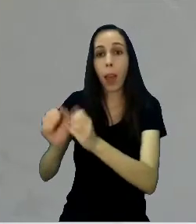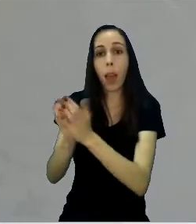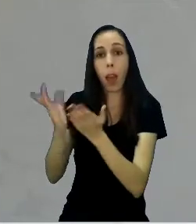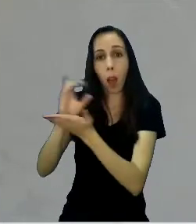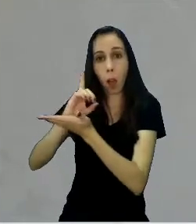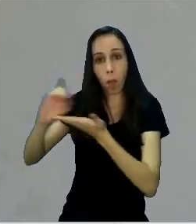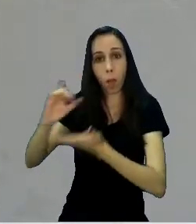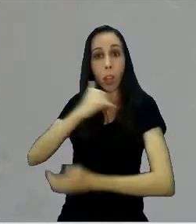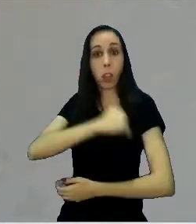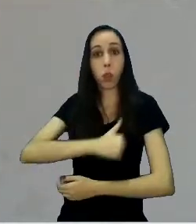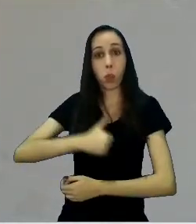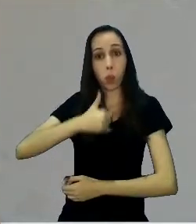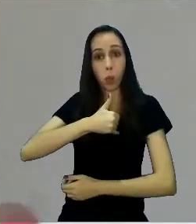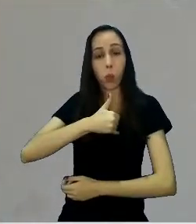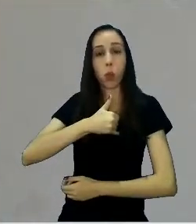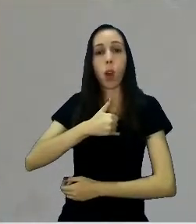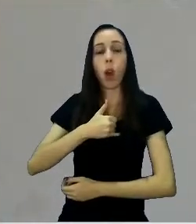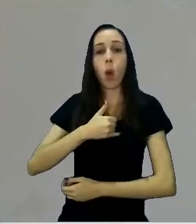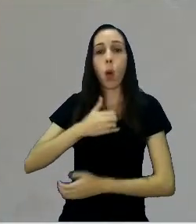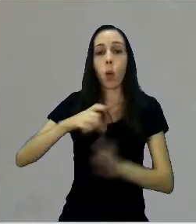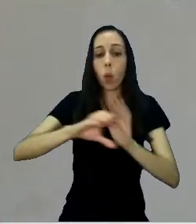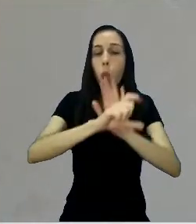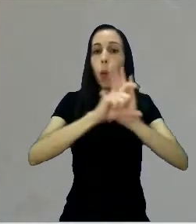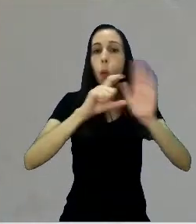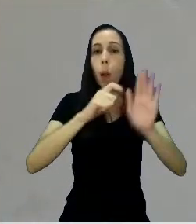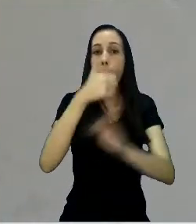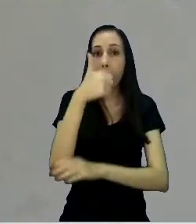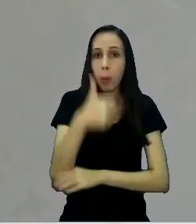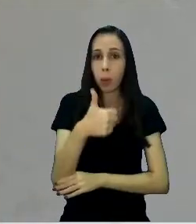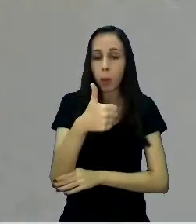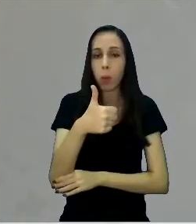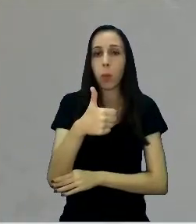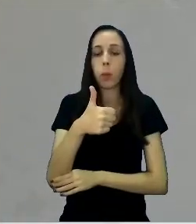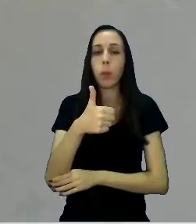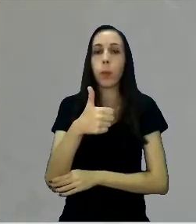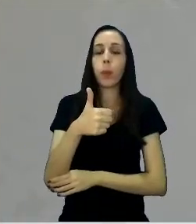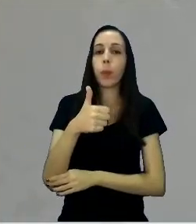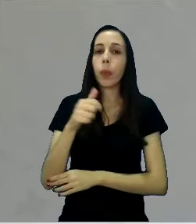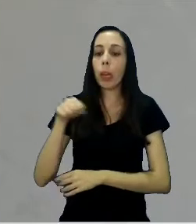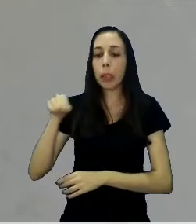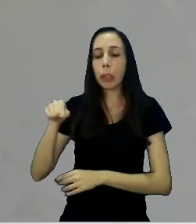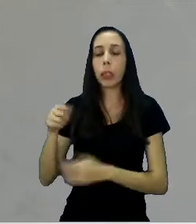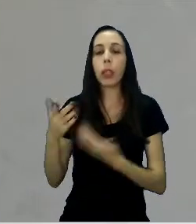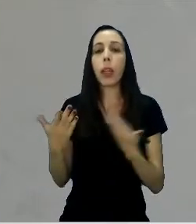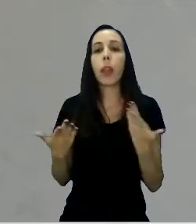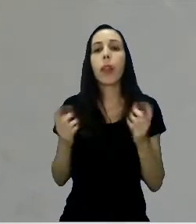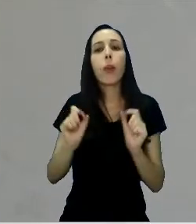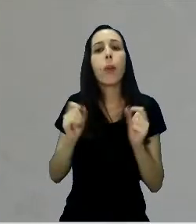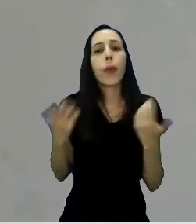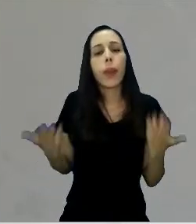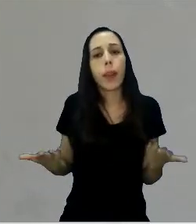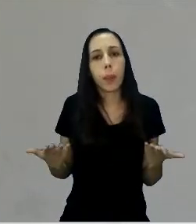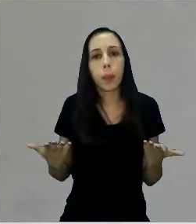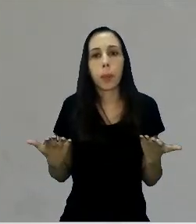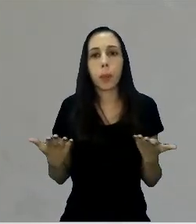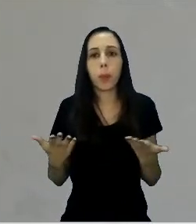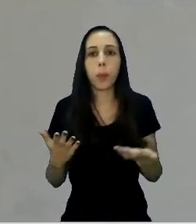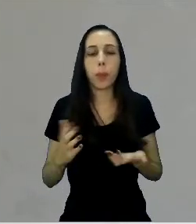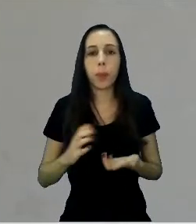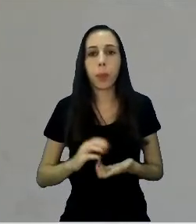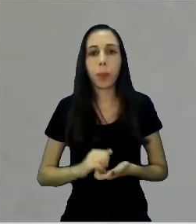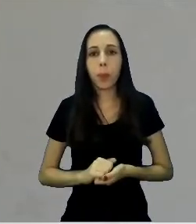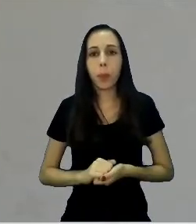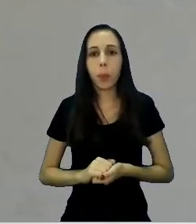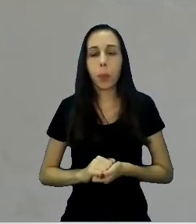a pegarem o Evangelho de São João, no capítulo 1, é o prólogo do Evangelho de João.